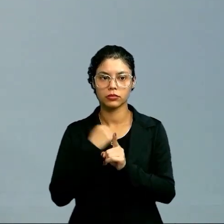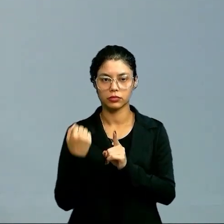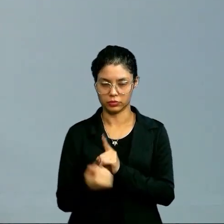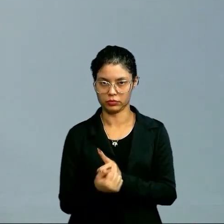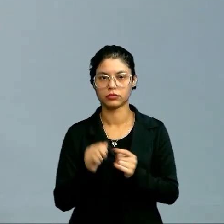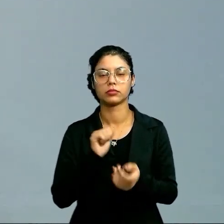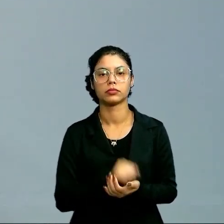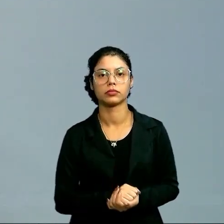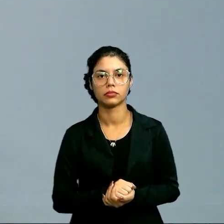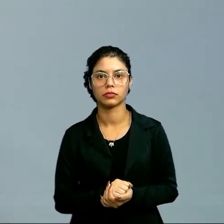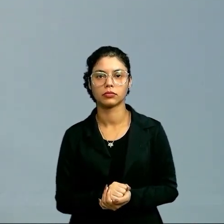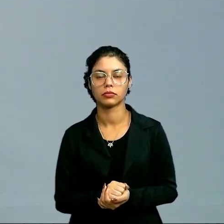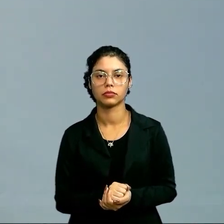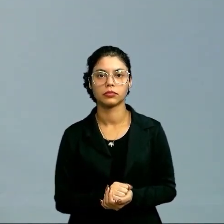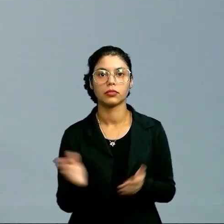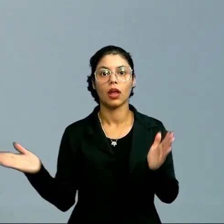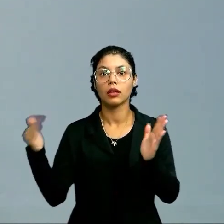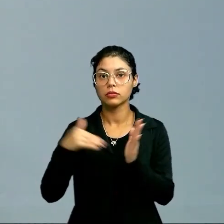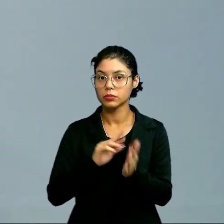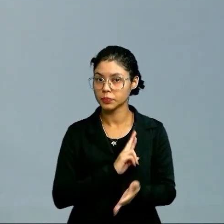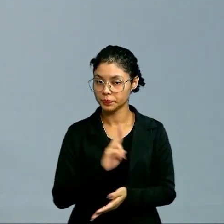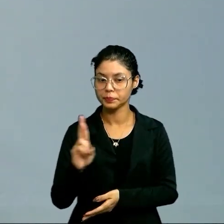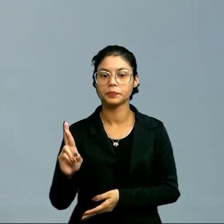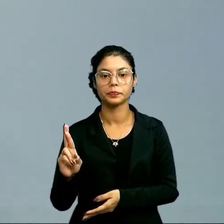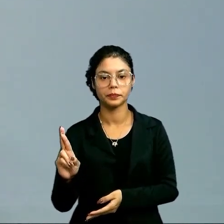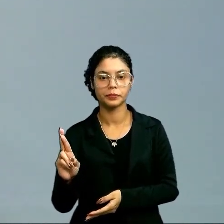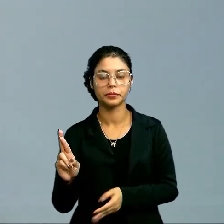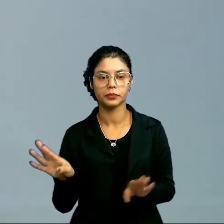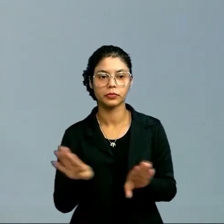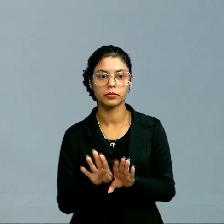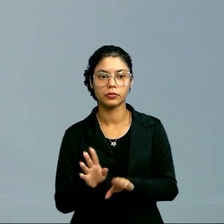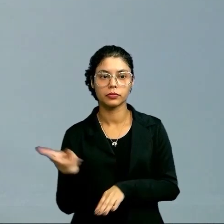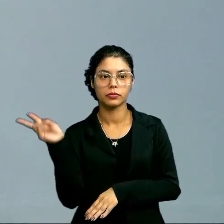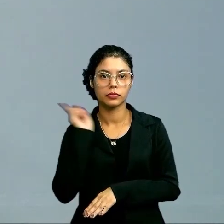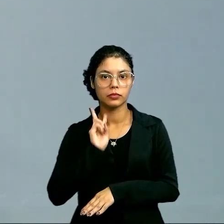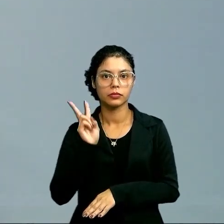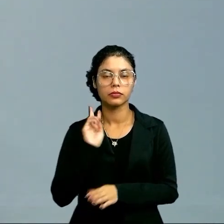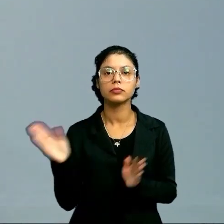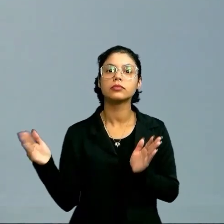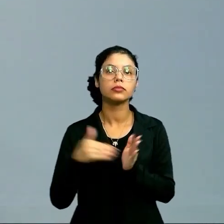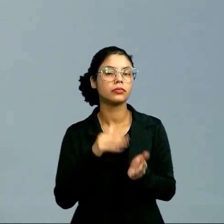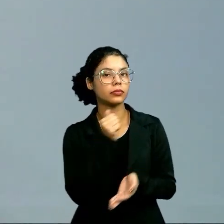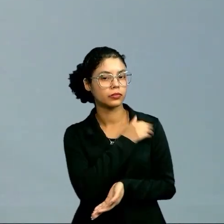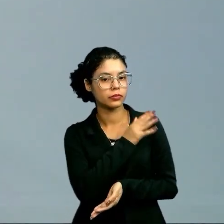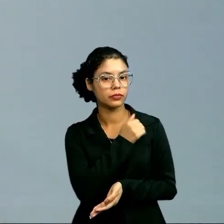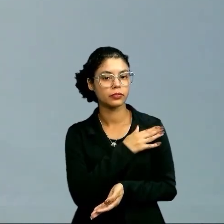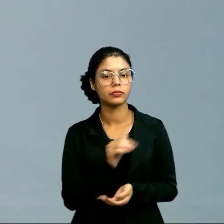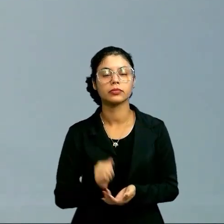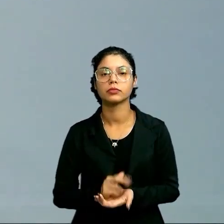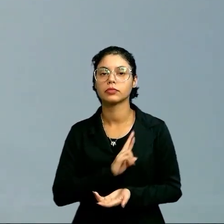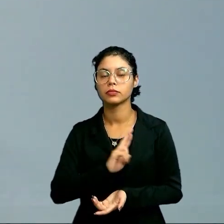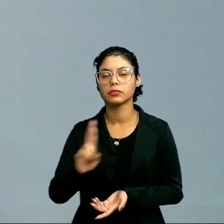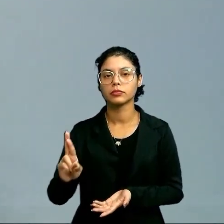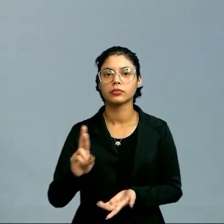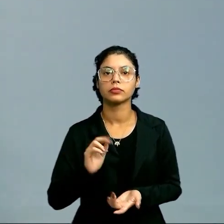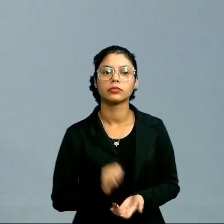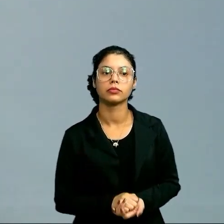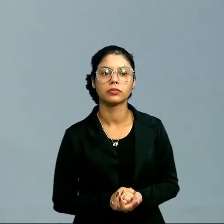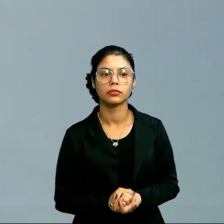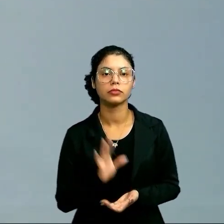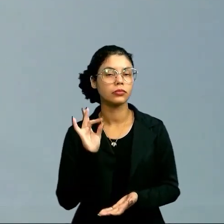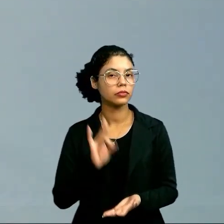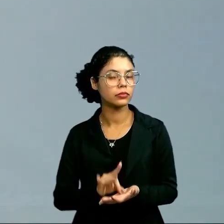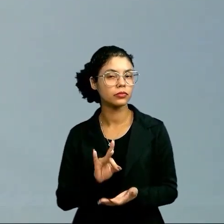pelo preconceito até religioso. Então, são vitimados até pelo preconceito religioso. Então, quando,